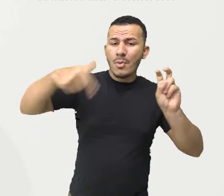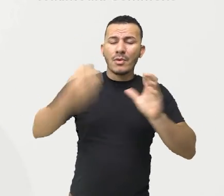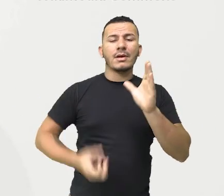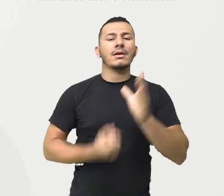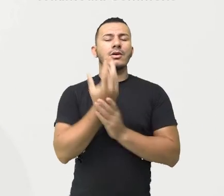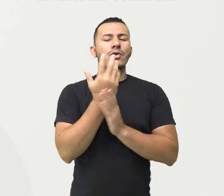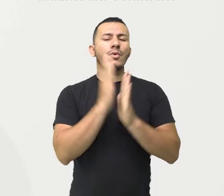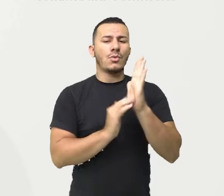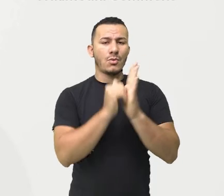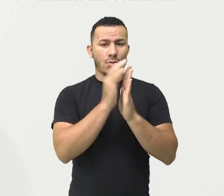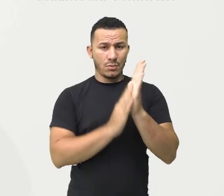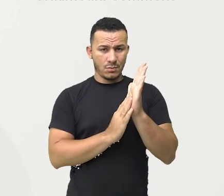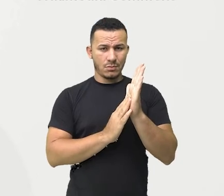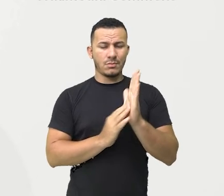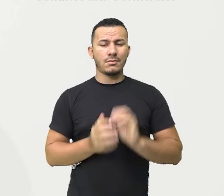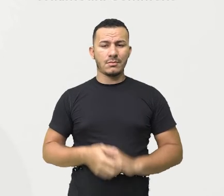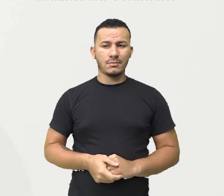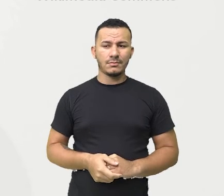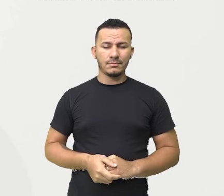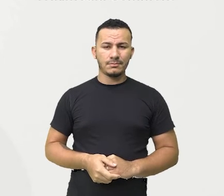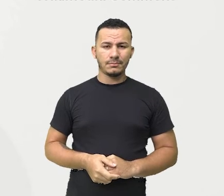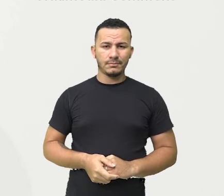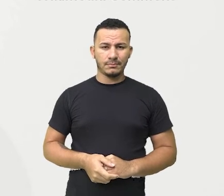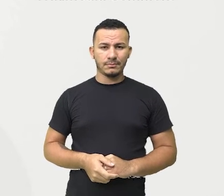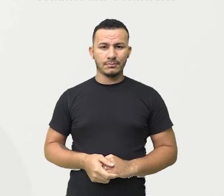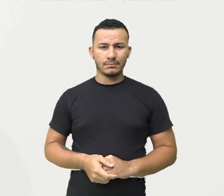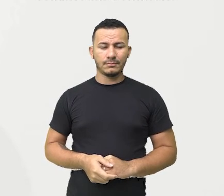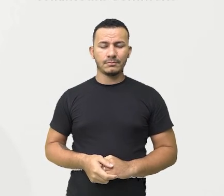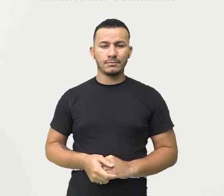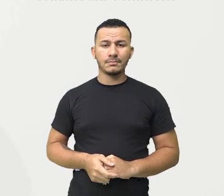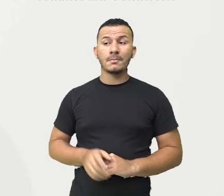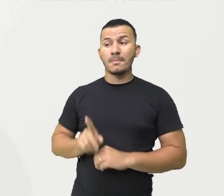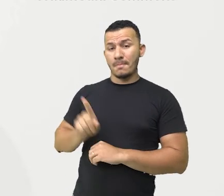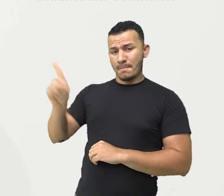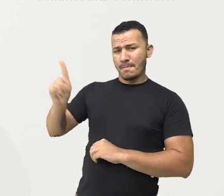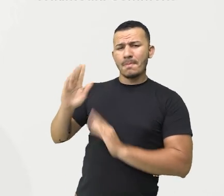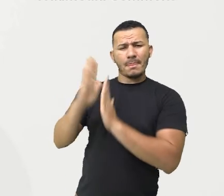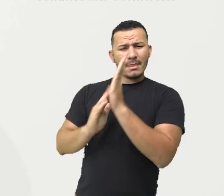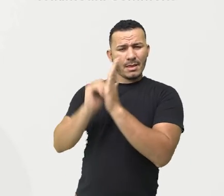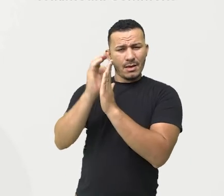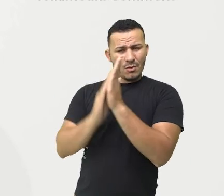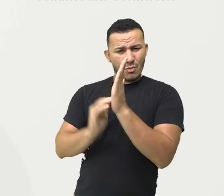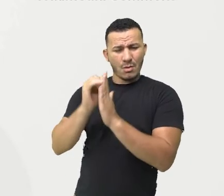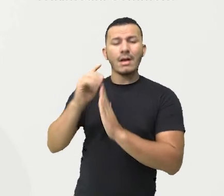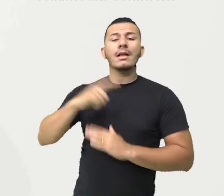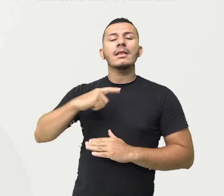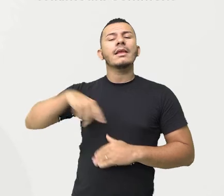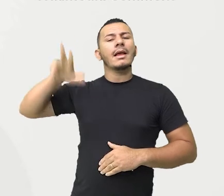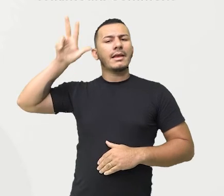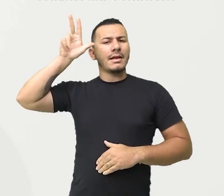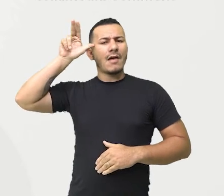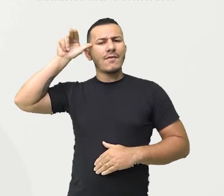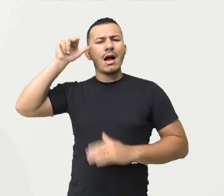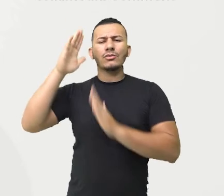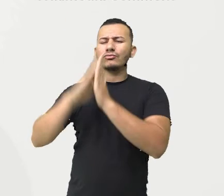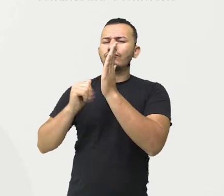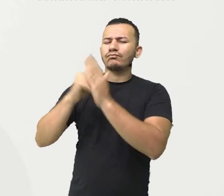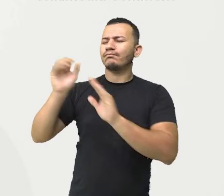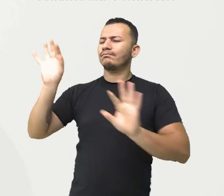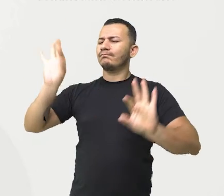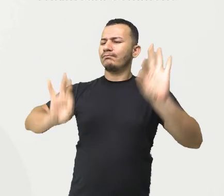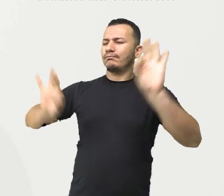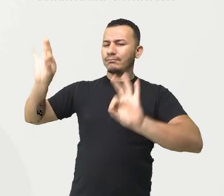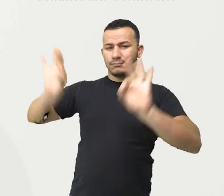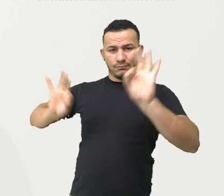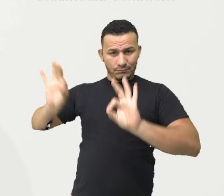ver? Seguindo, na ocasião, nele retratada, os cavalos